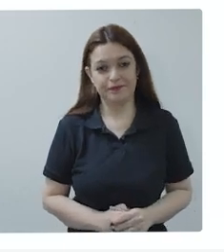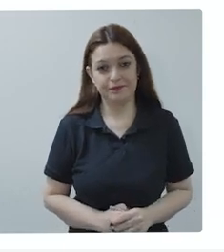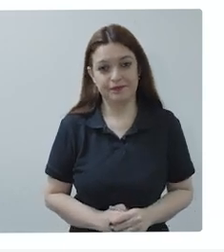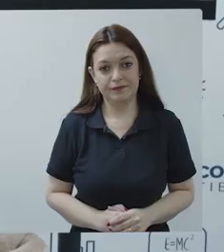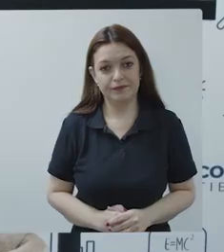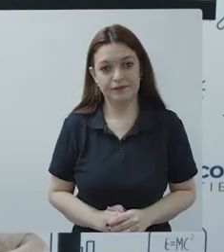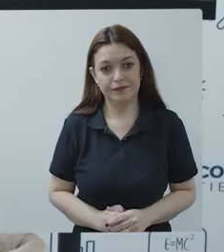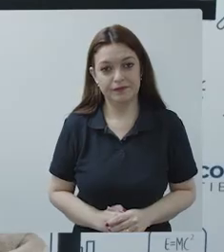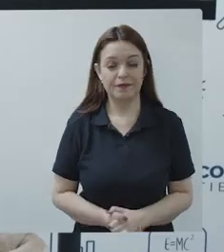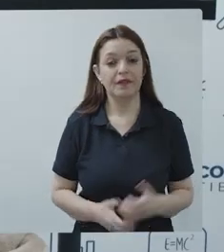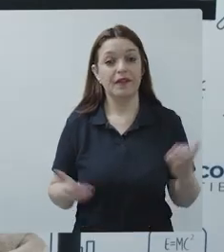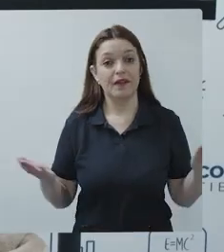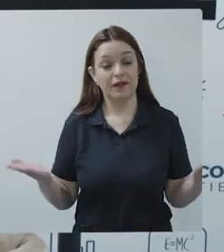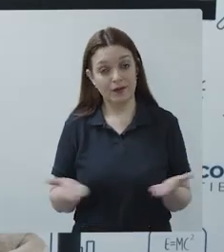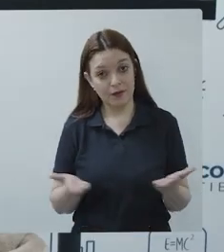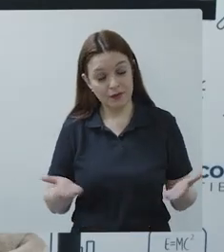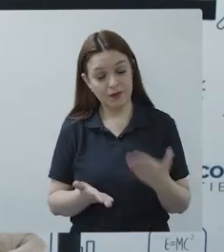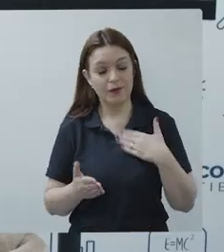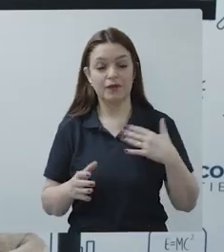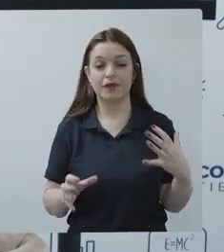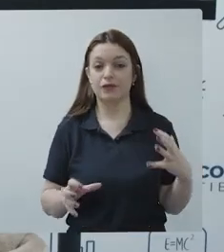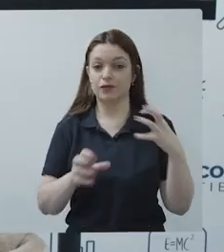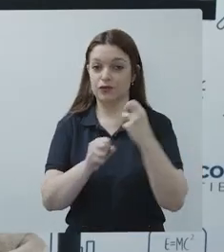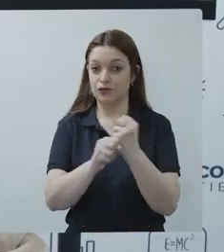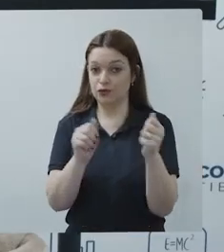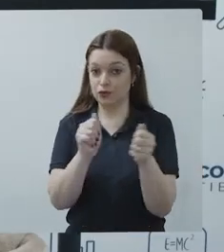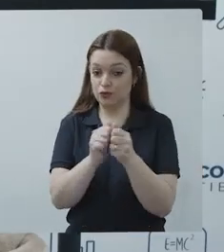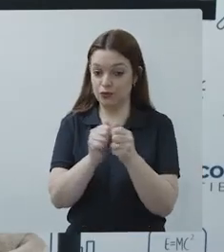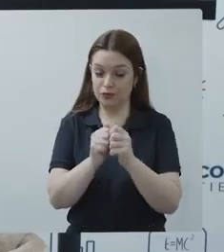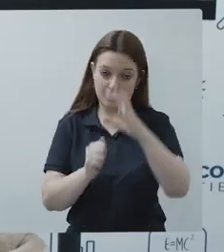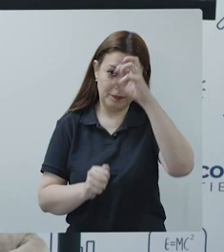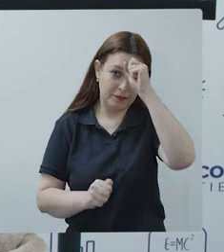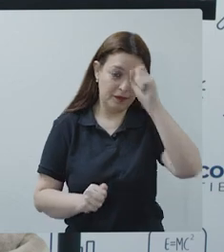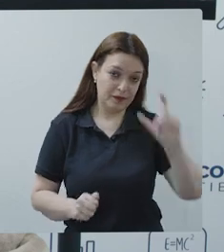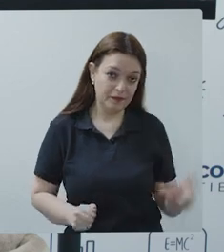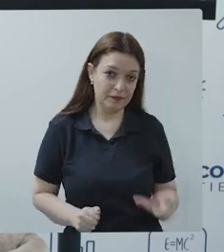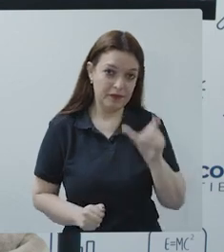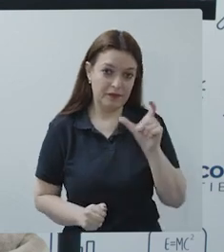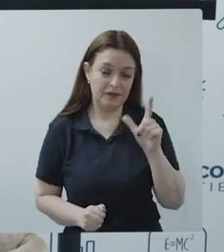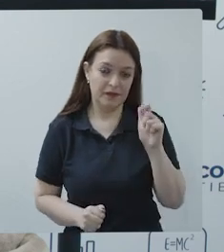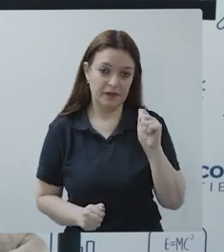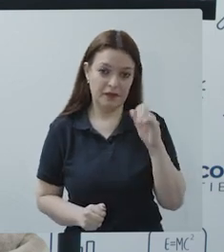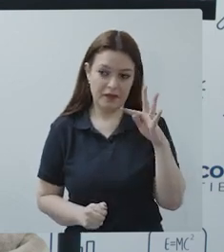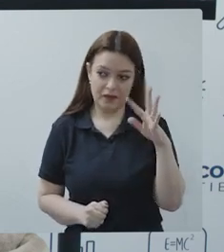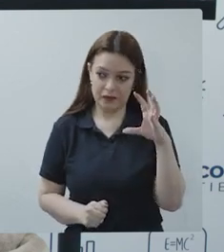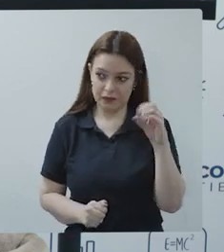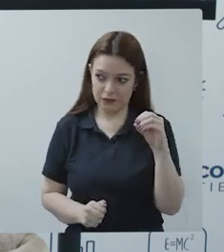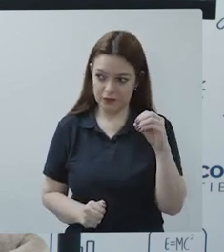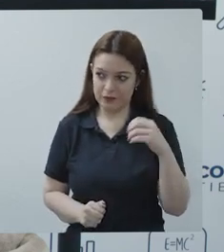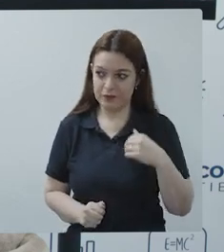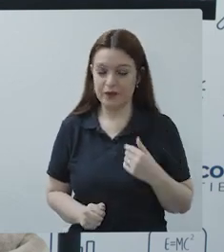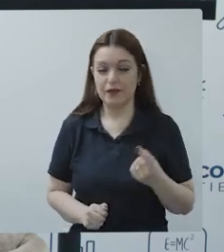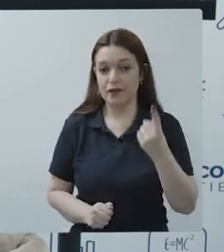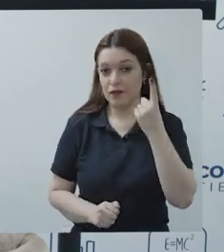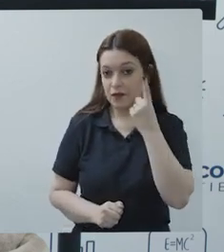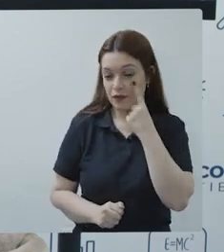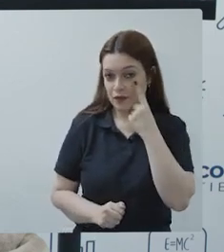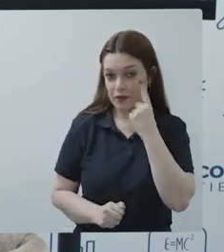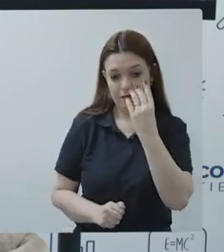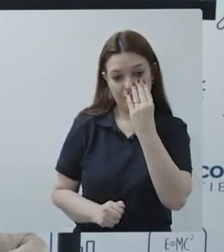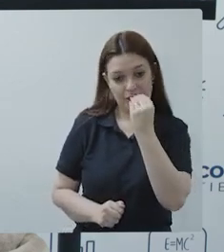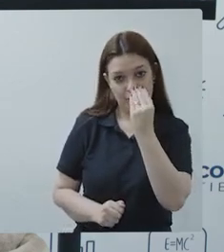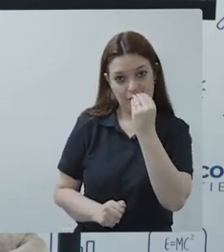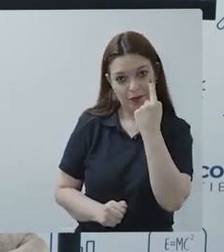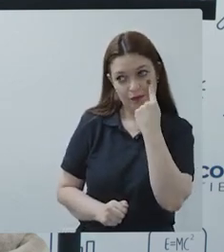Então agora nós vamos construir juntos a palavra gato. Então aqui a imagem do gato.